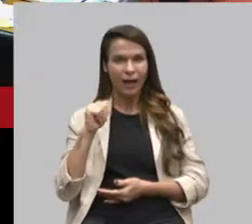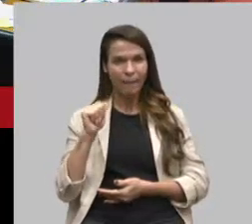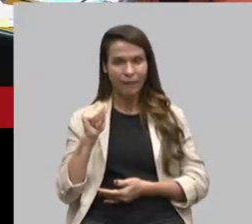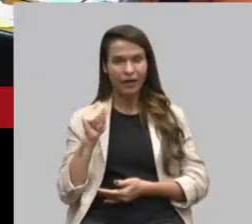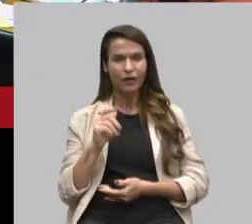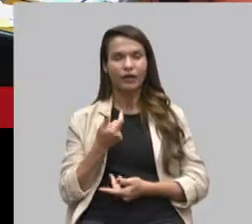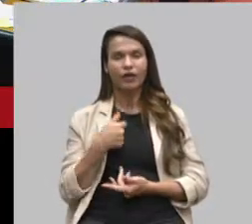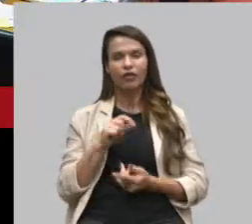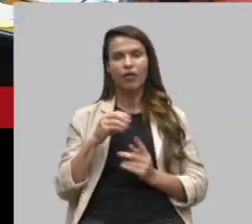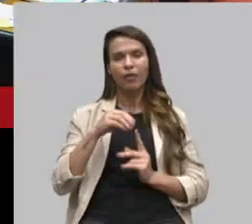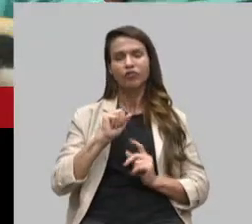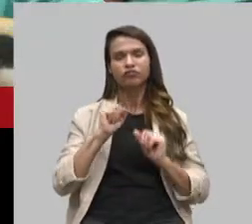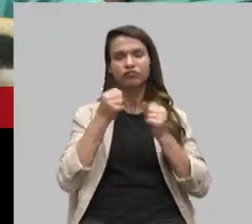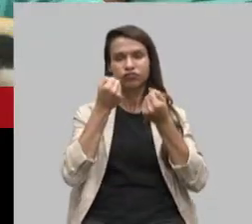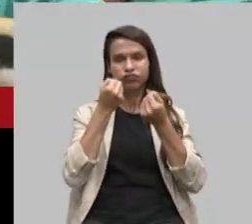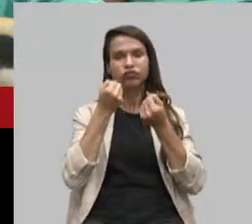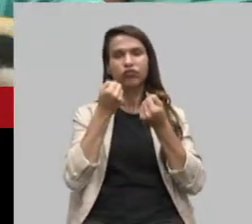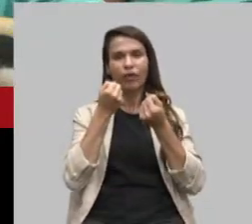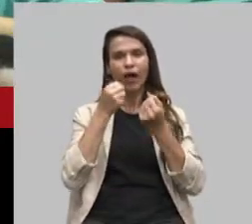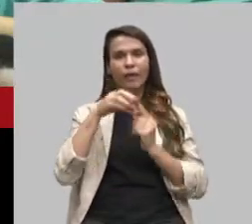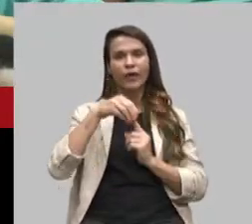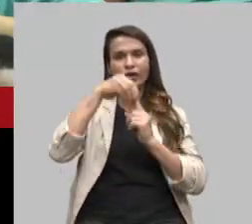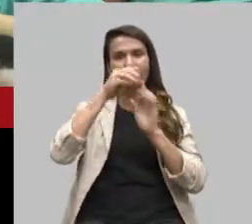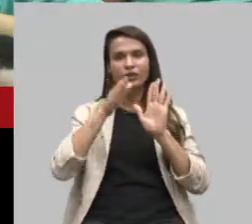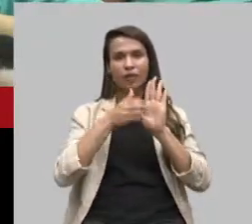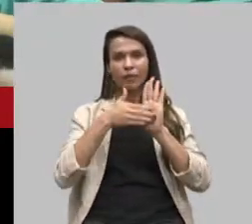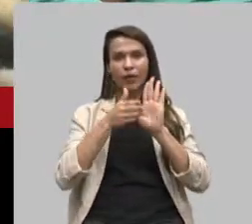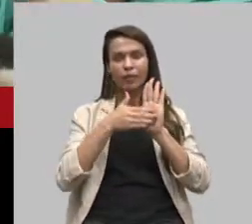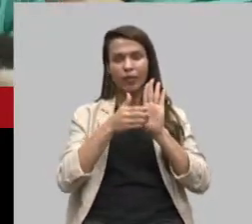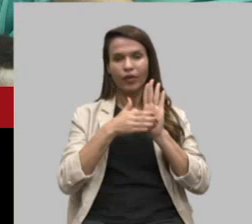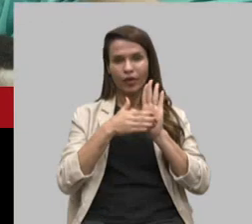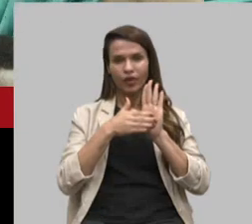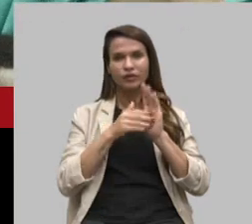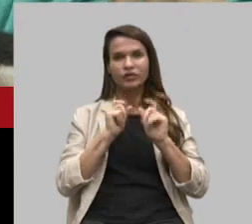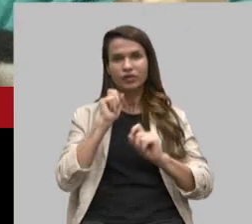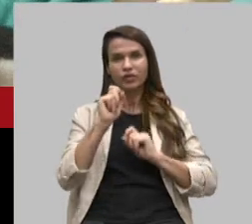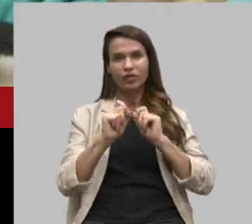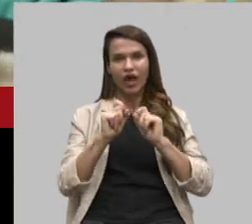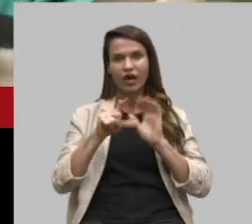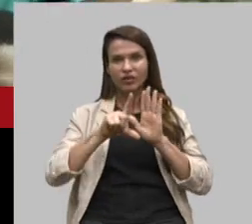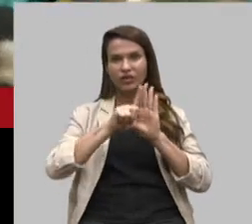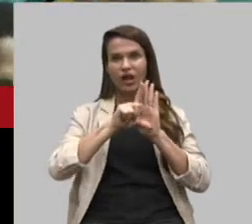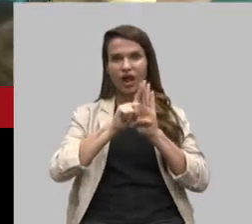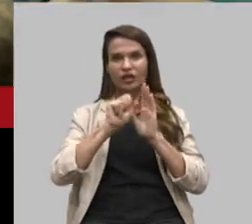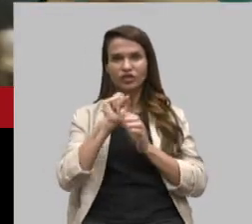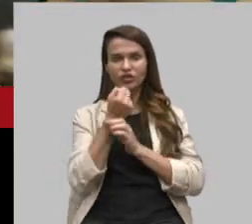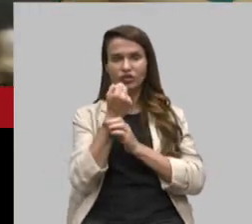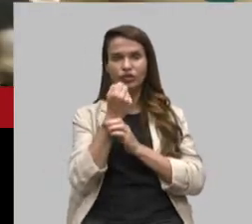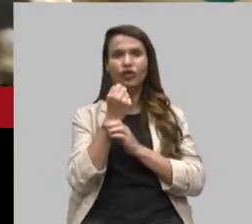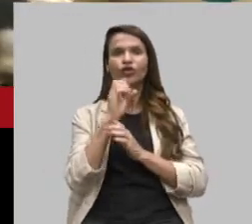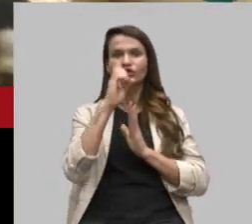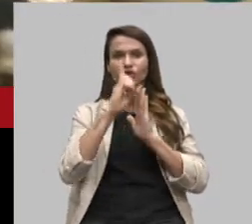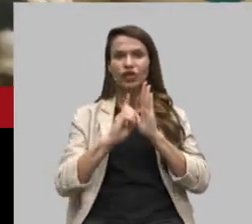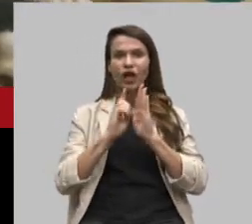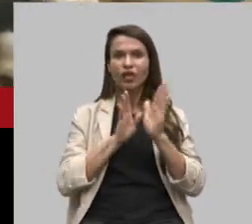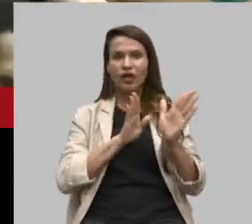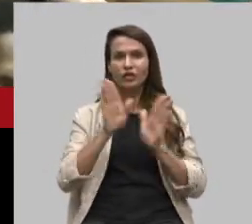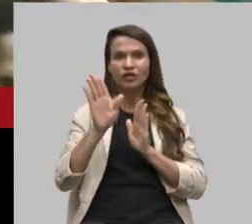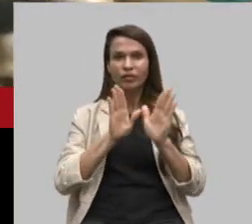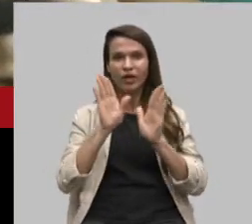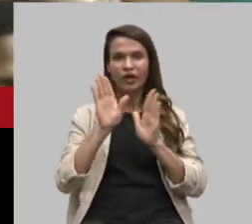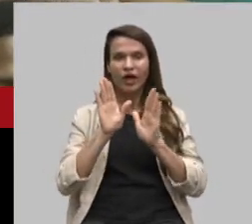priorização dessa proposta para porque essa lei assegura o direito da acessibilidade segurança e